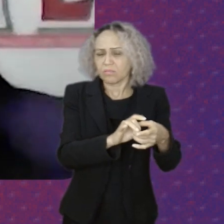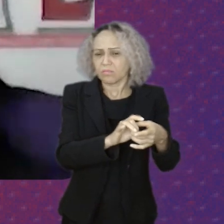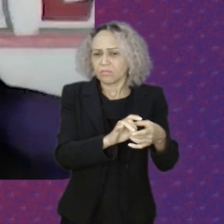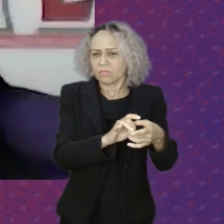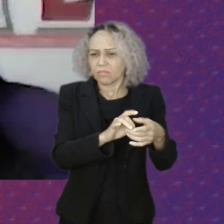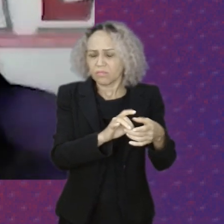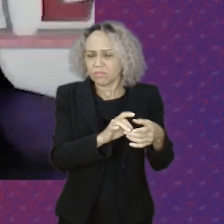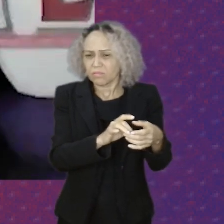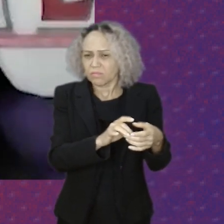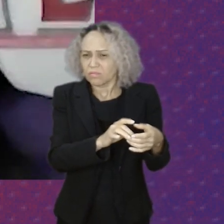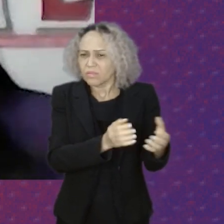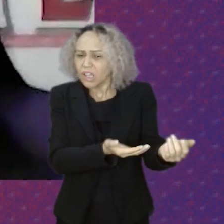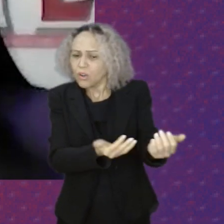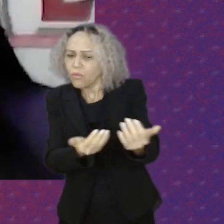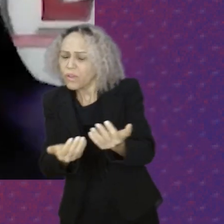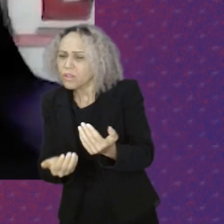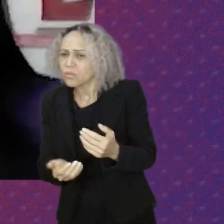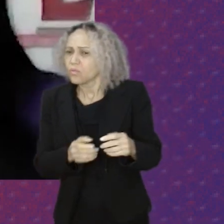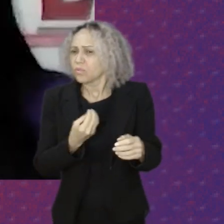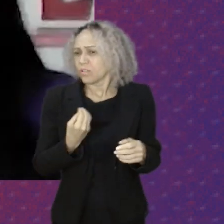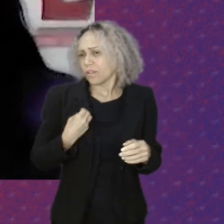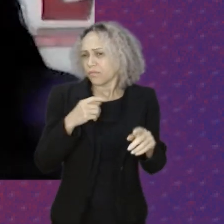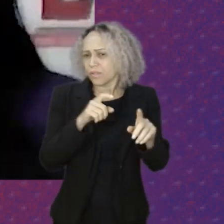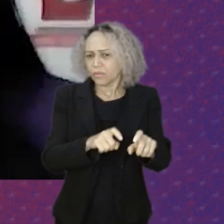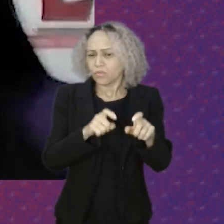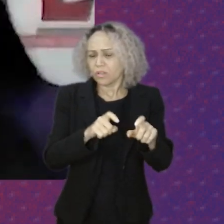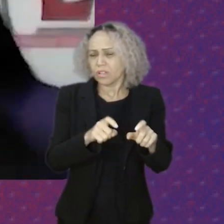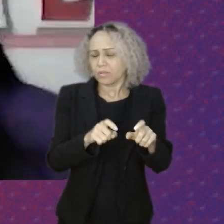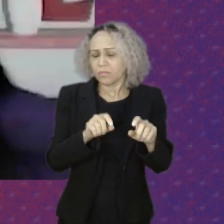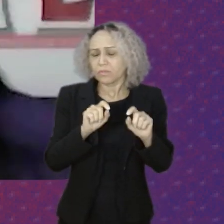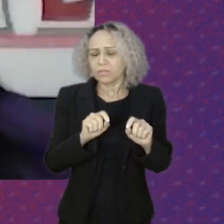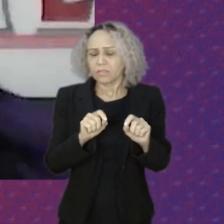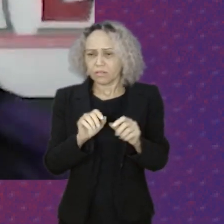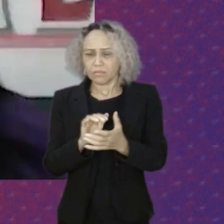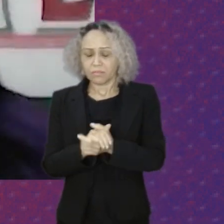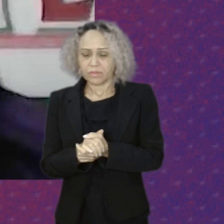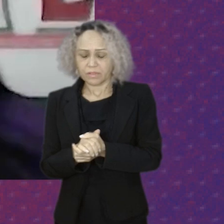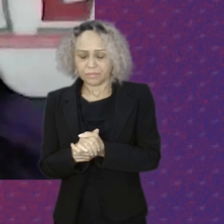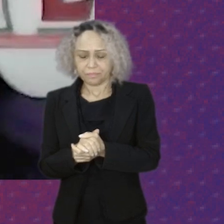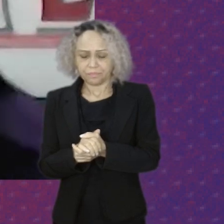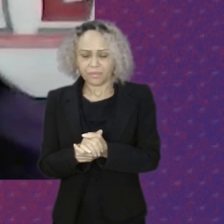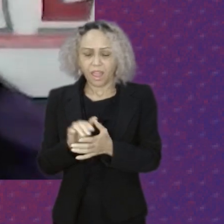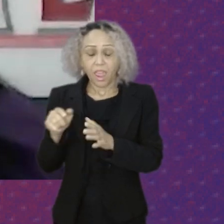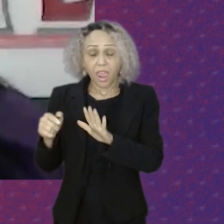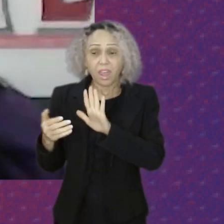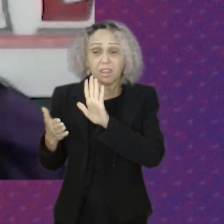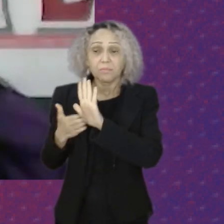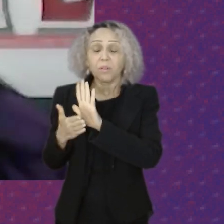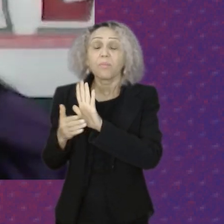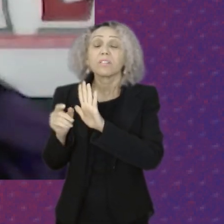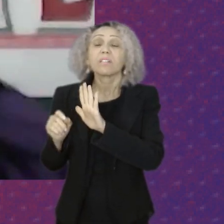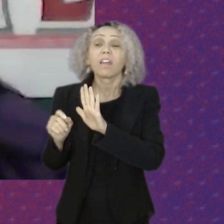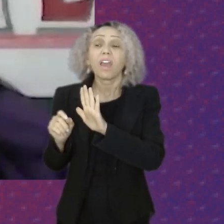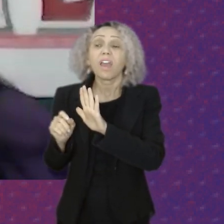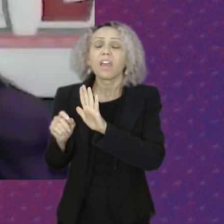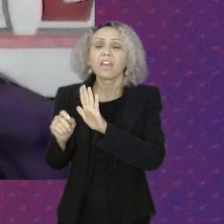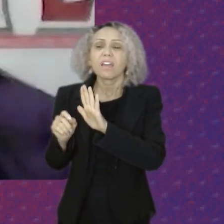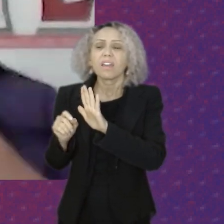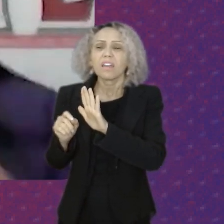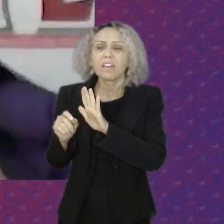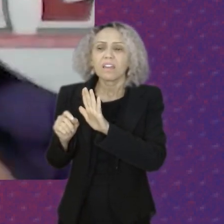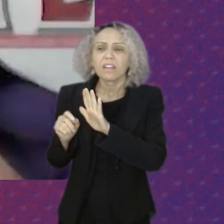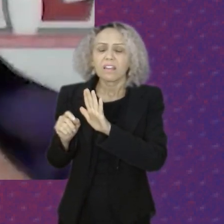são somados a partir dos 15 anos de idade. E se agora a gente fosse fazer novamente, porque esses